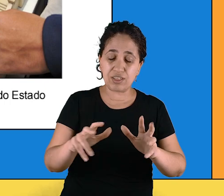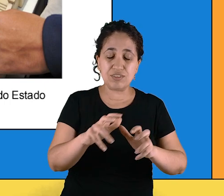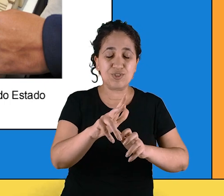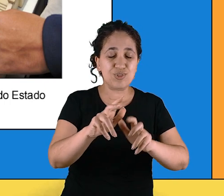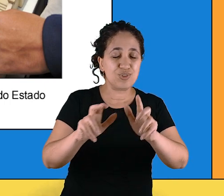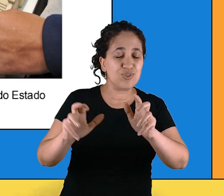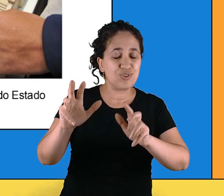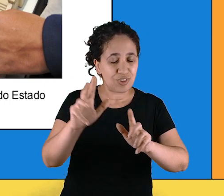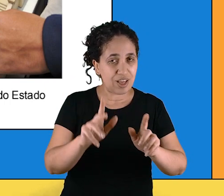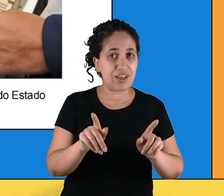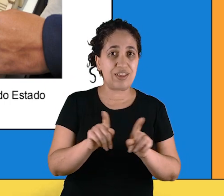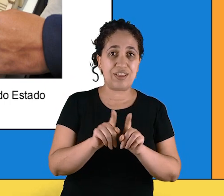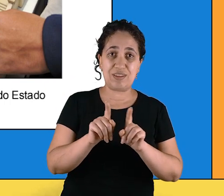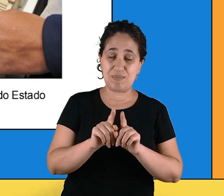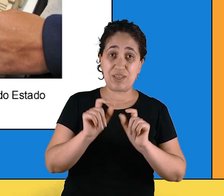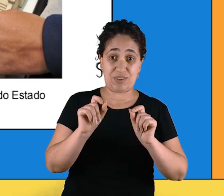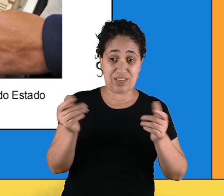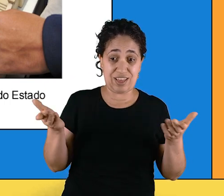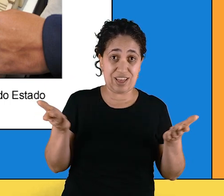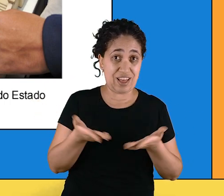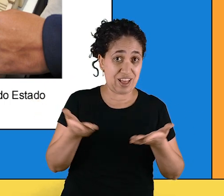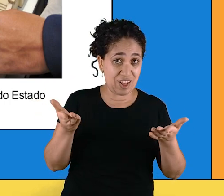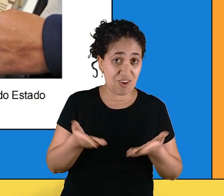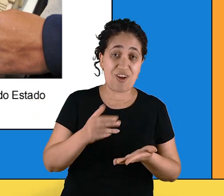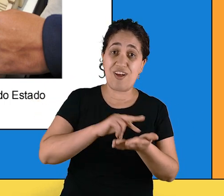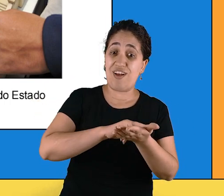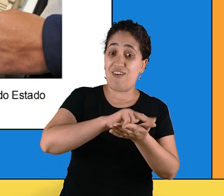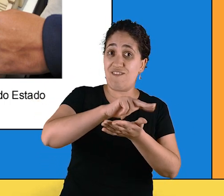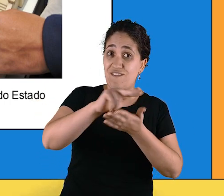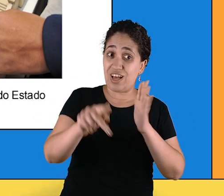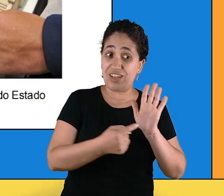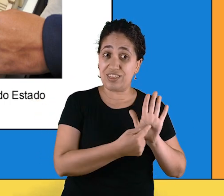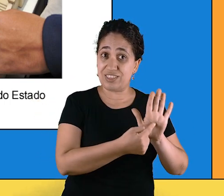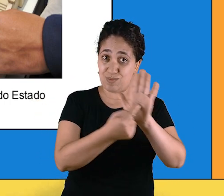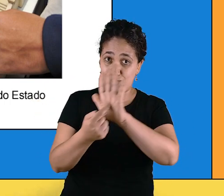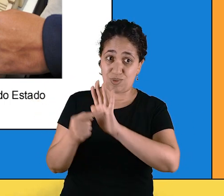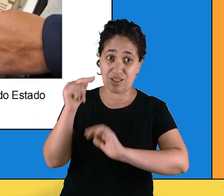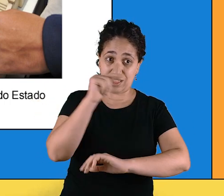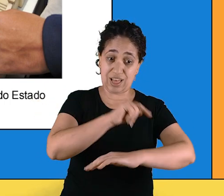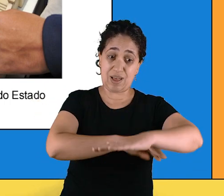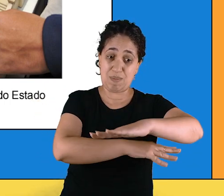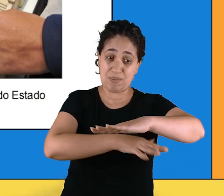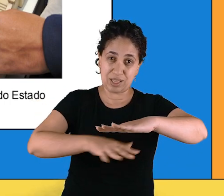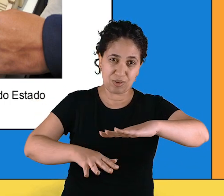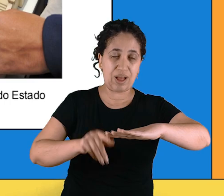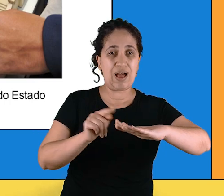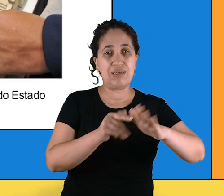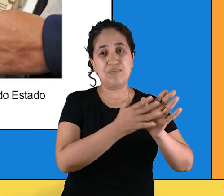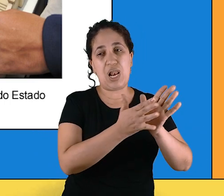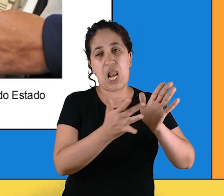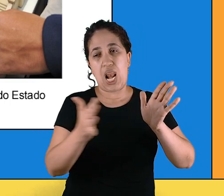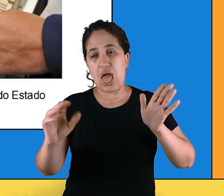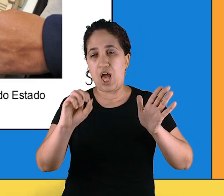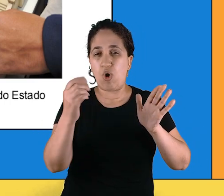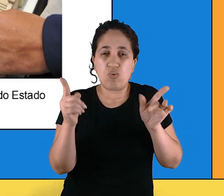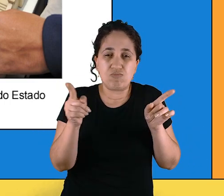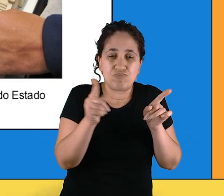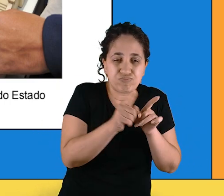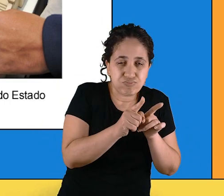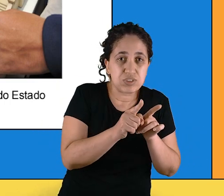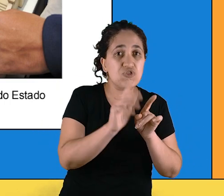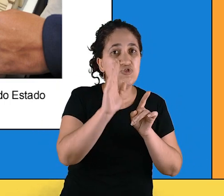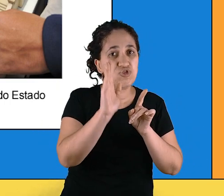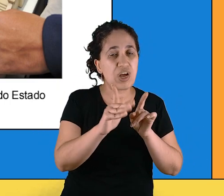poderem tocar, né, e atualmente, né, várias das exposições da Pinacoteca, tanto as mais longas quanto as